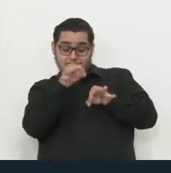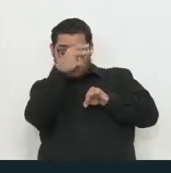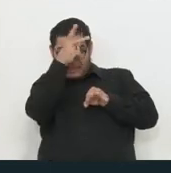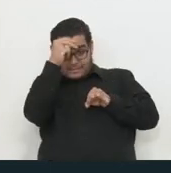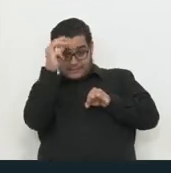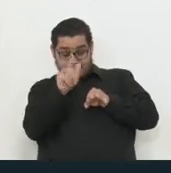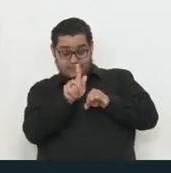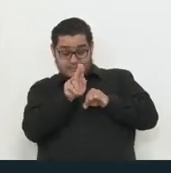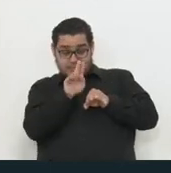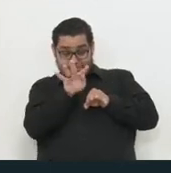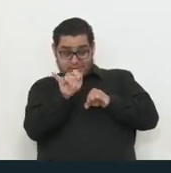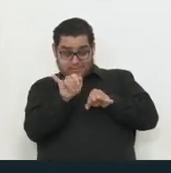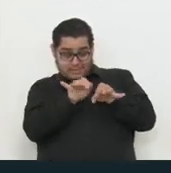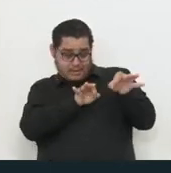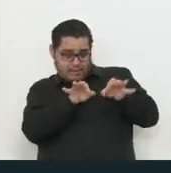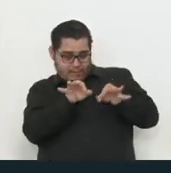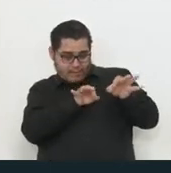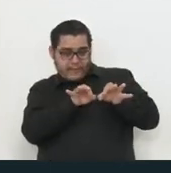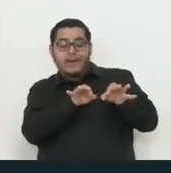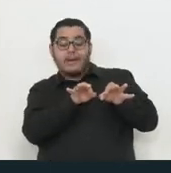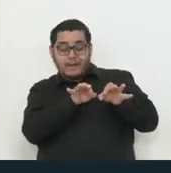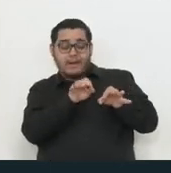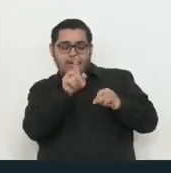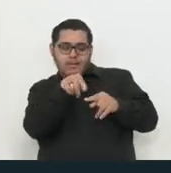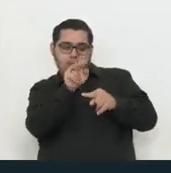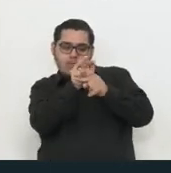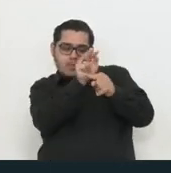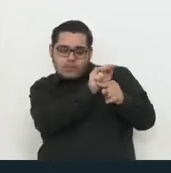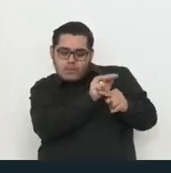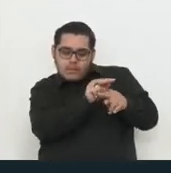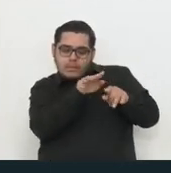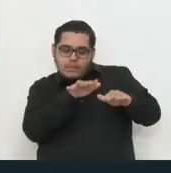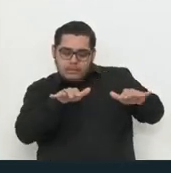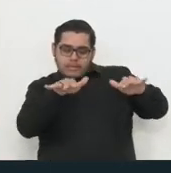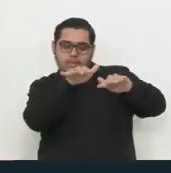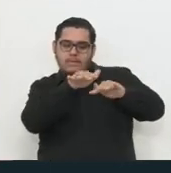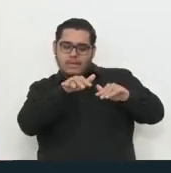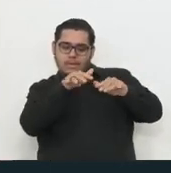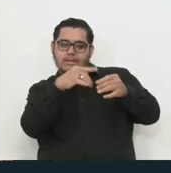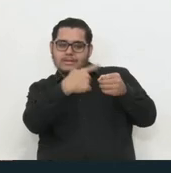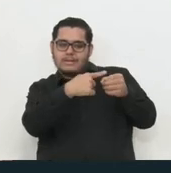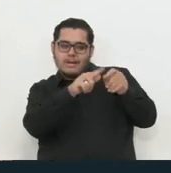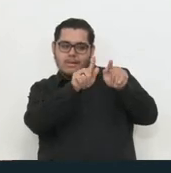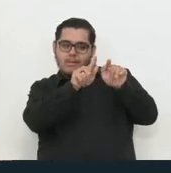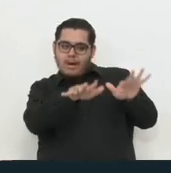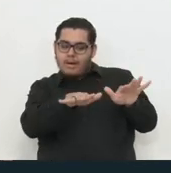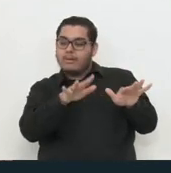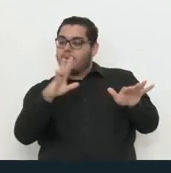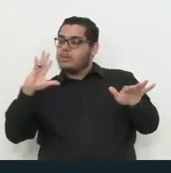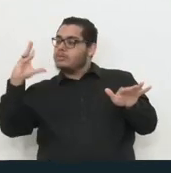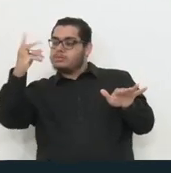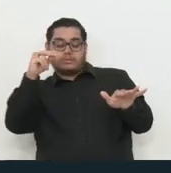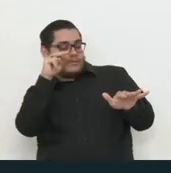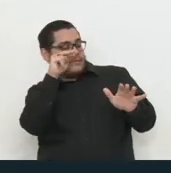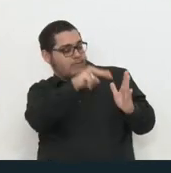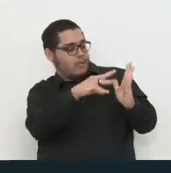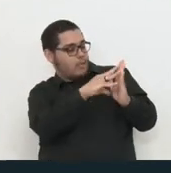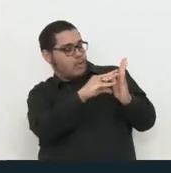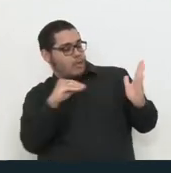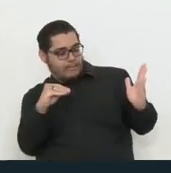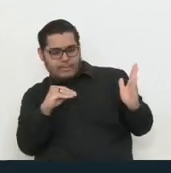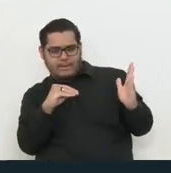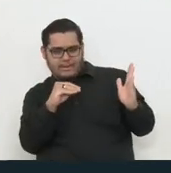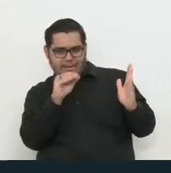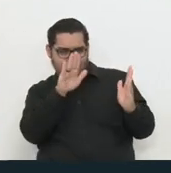que ele é ter uma zeladoria na cidade de Guarulhos mas zeladoria que seria um modelo só se for um modelo de